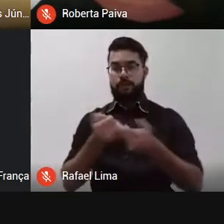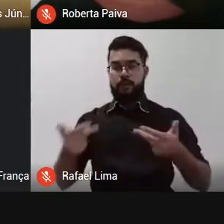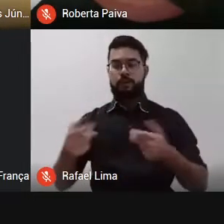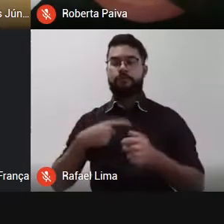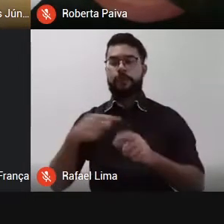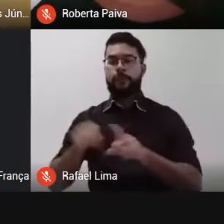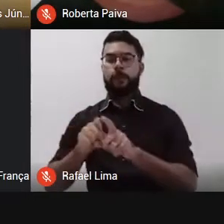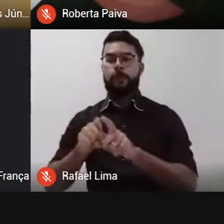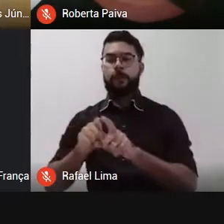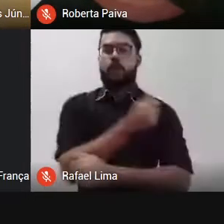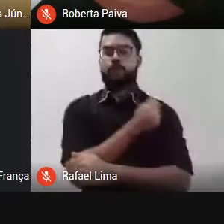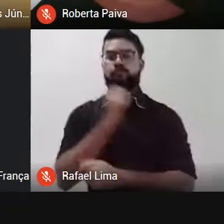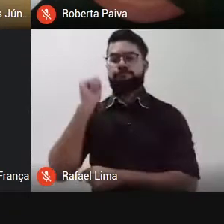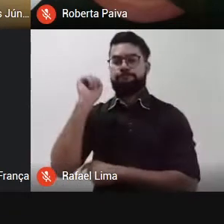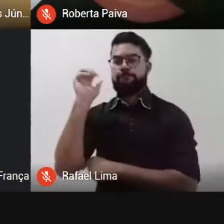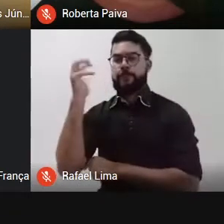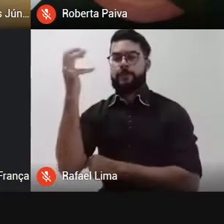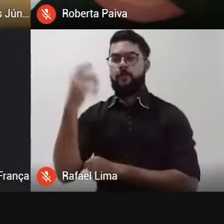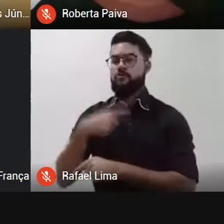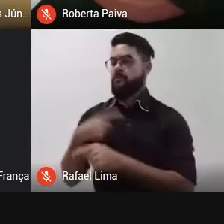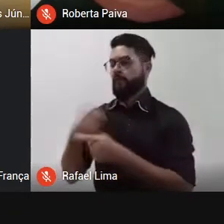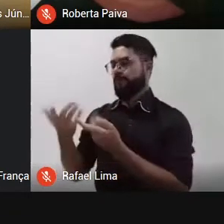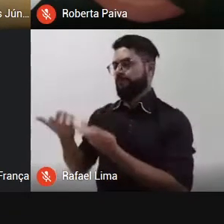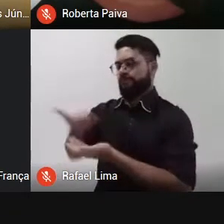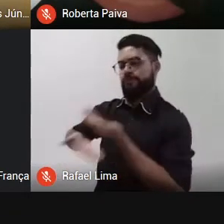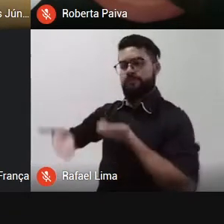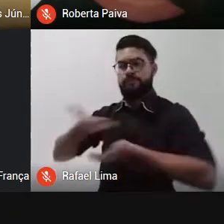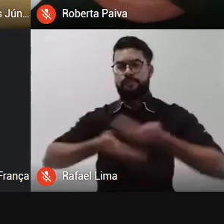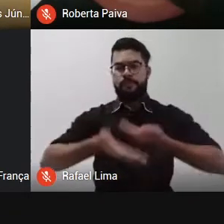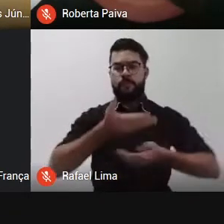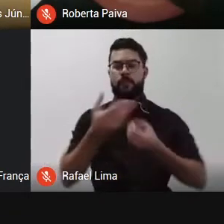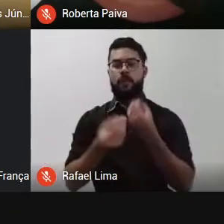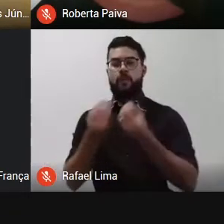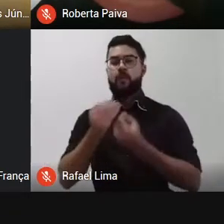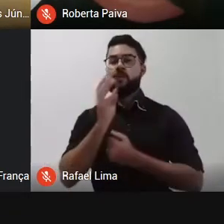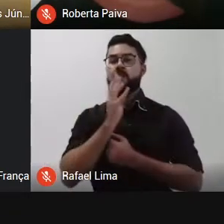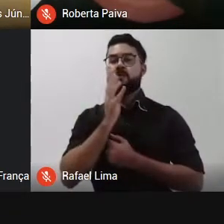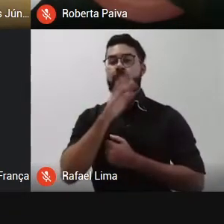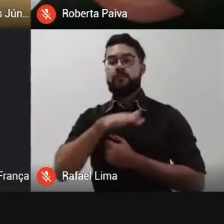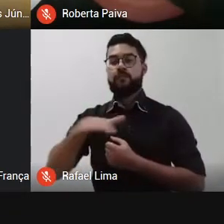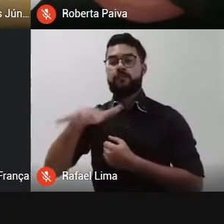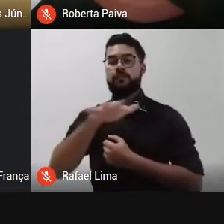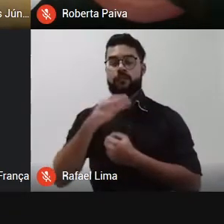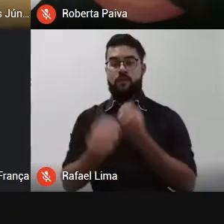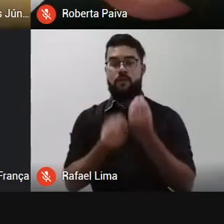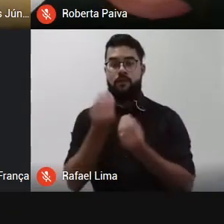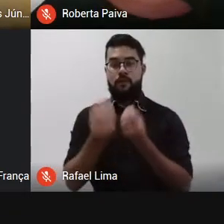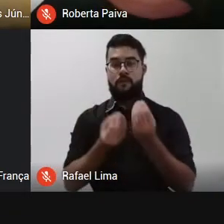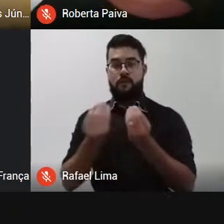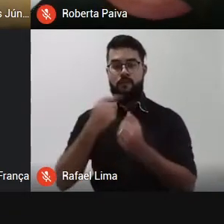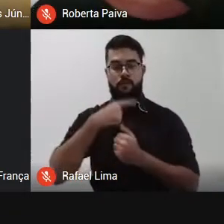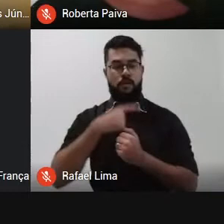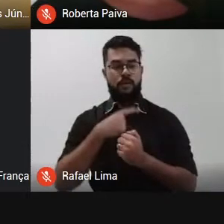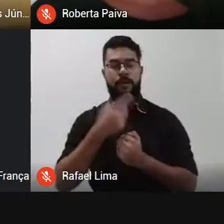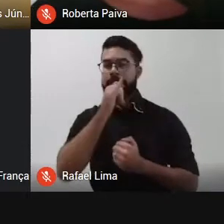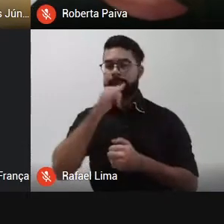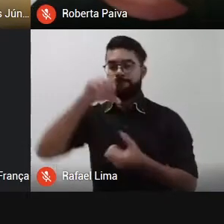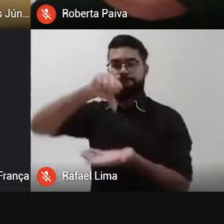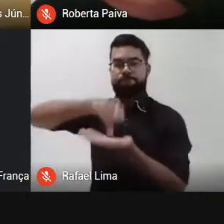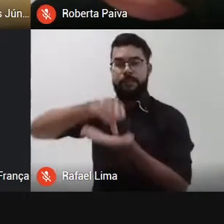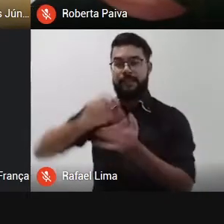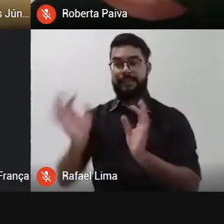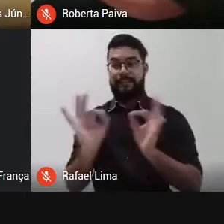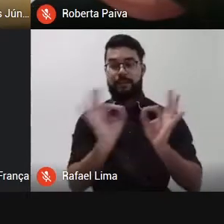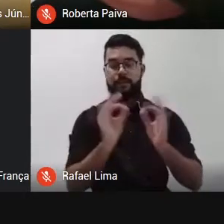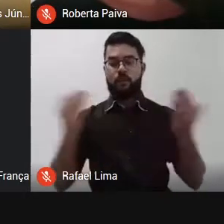ambiental também trabalharam, uma troca de conhecimento muito grande. Na ocasião, ainda não tinha no campus, hoje nós temos, né, impressora